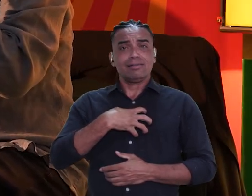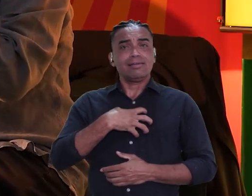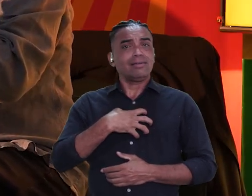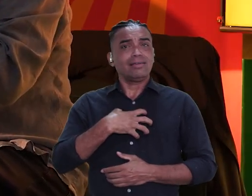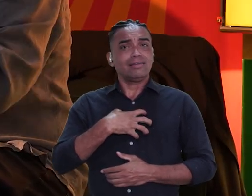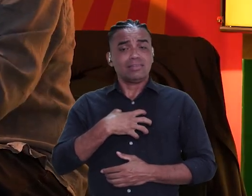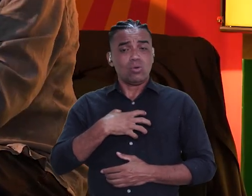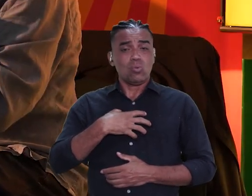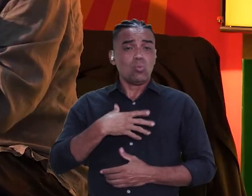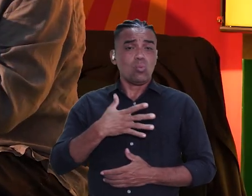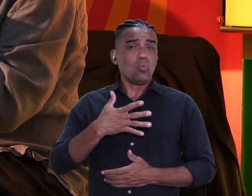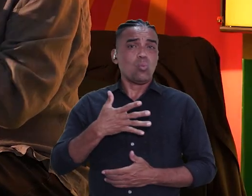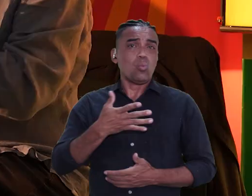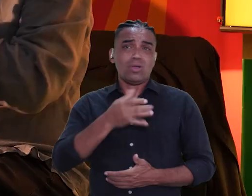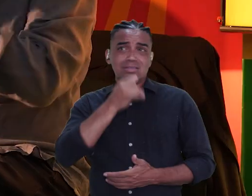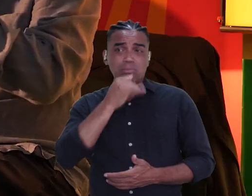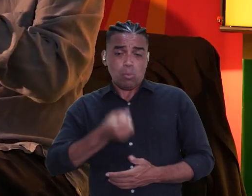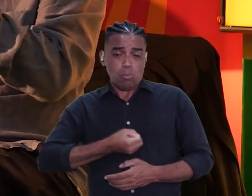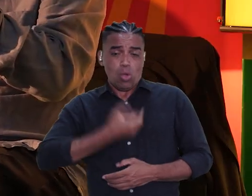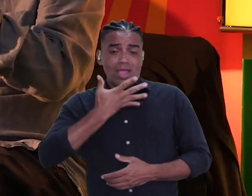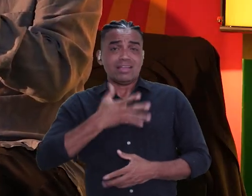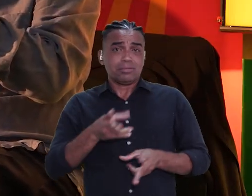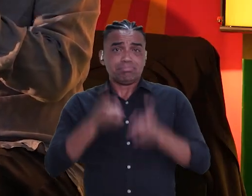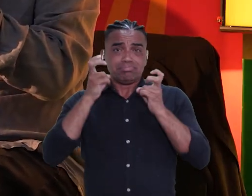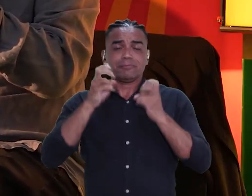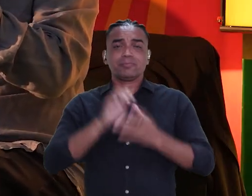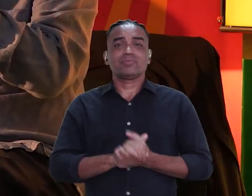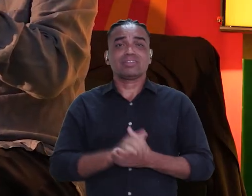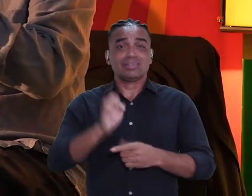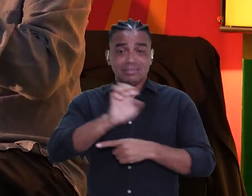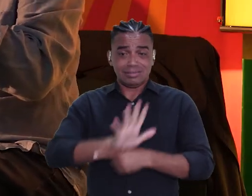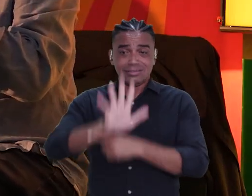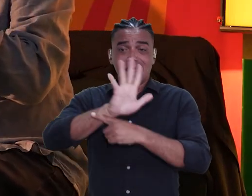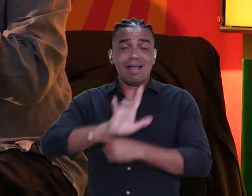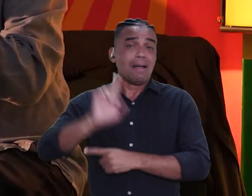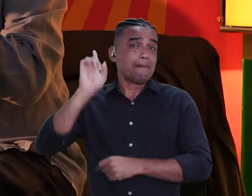poética capta, né? Em Minas Gerais,